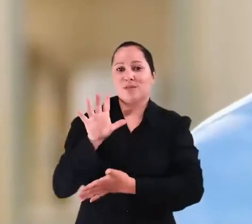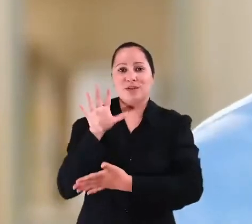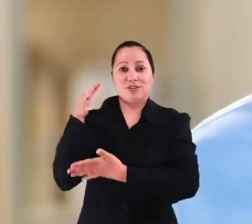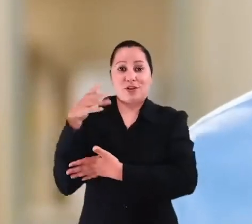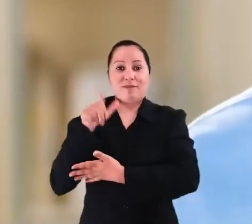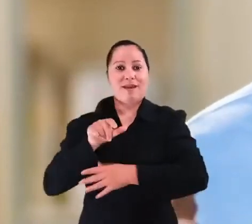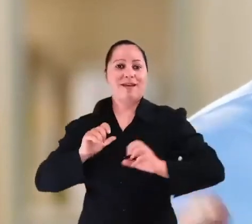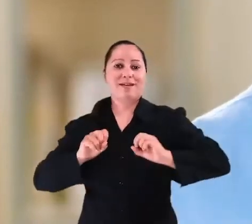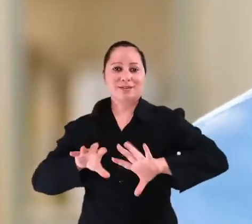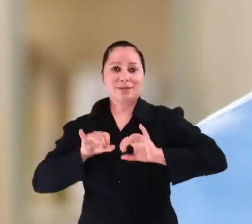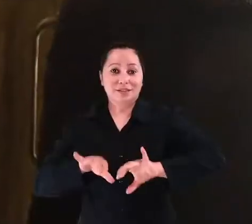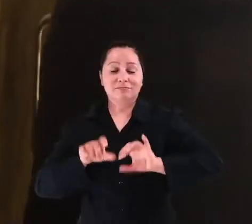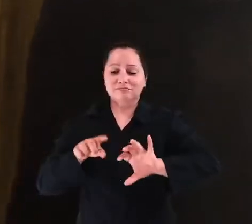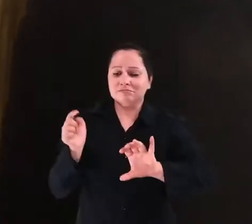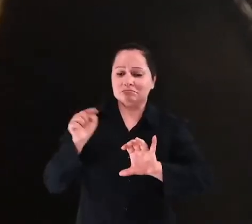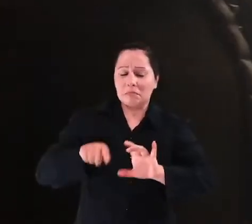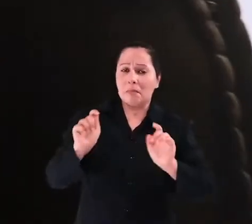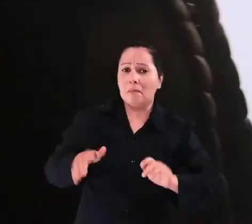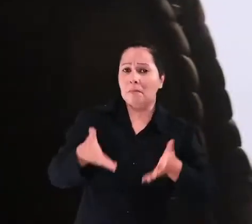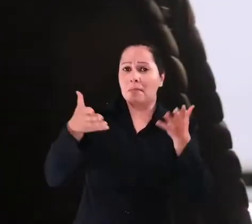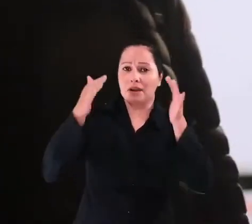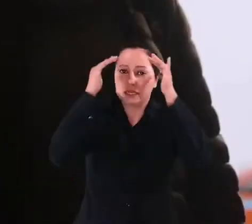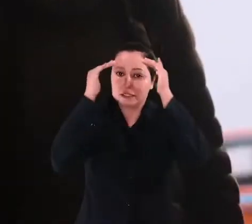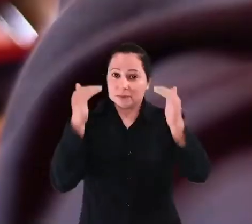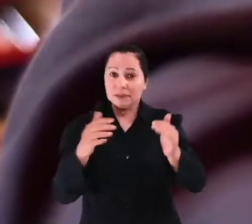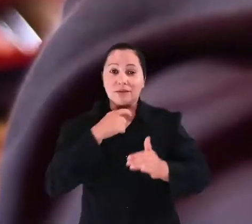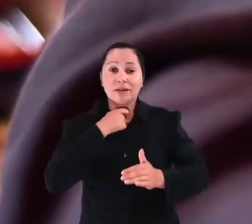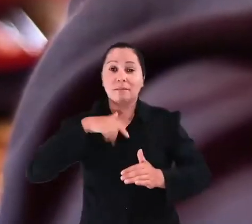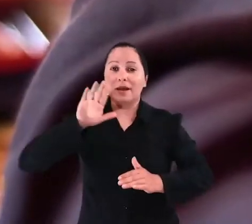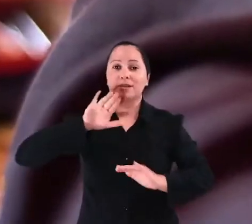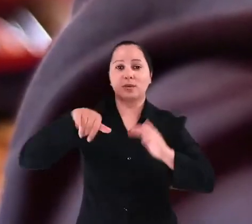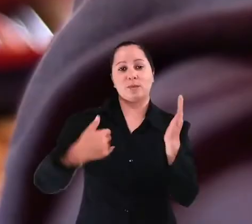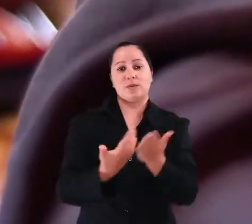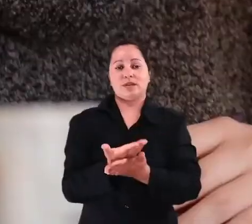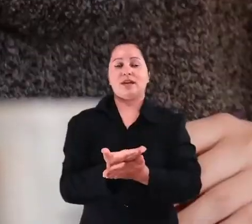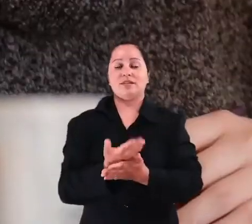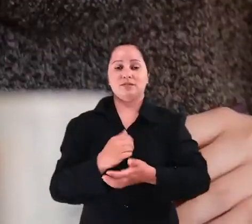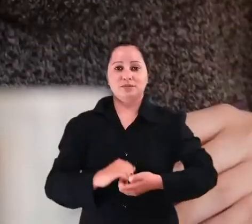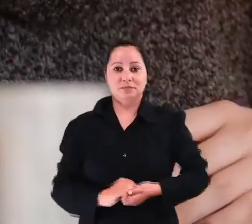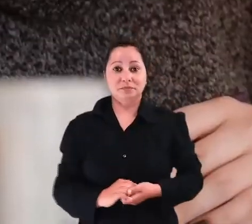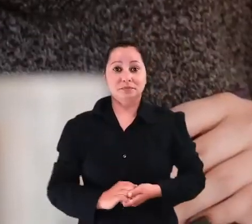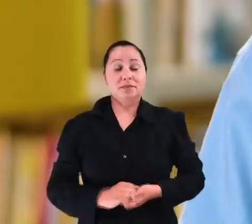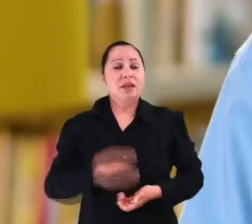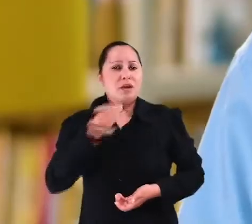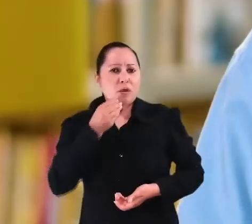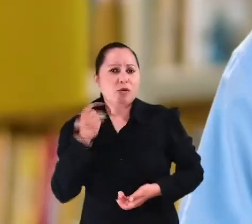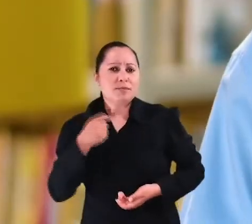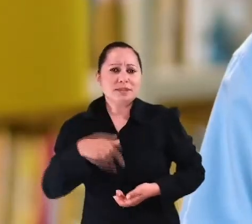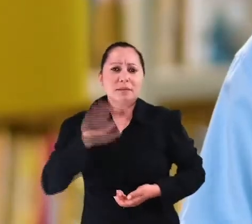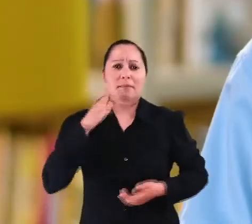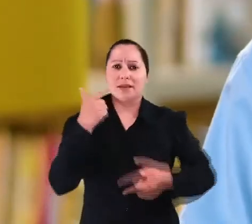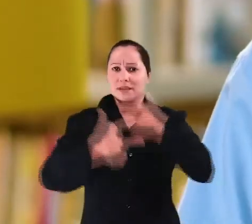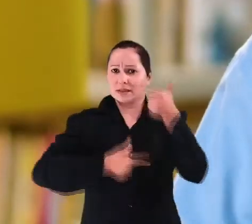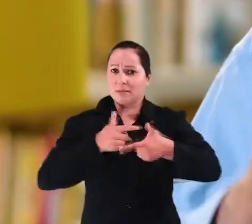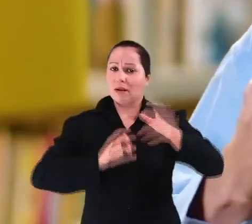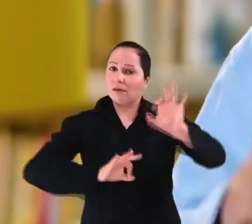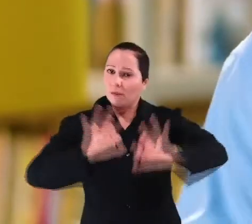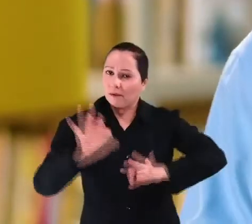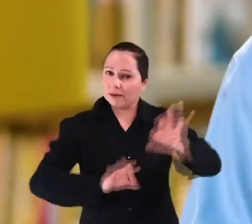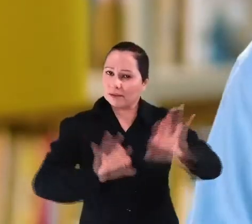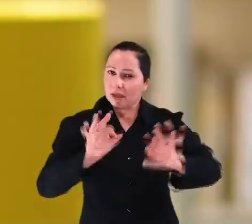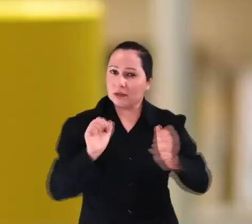na base, na educação. A educação promove o respeito, garante mais oportunidades. É claro que precisamos de um